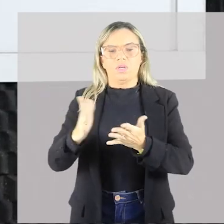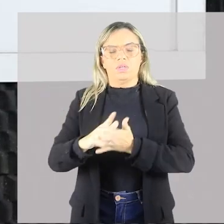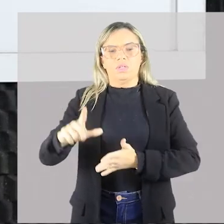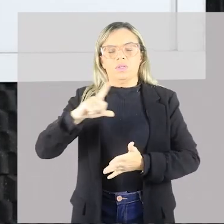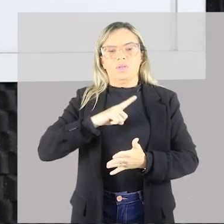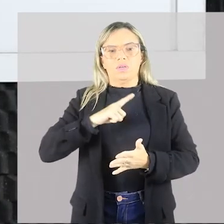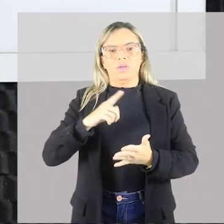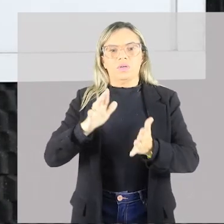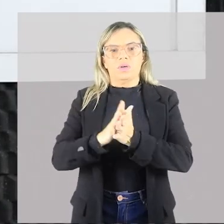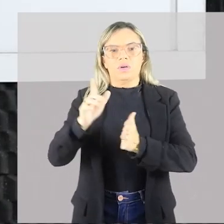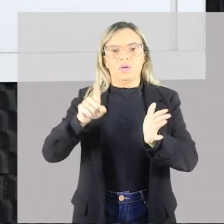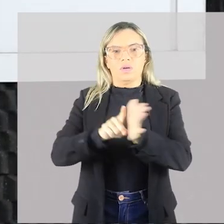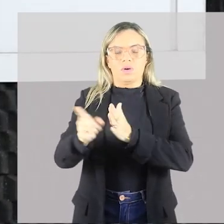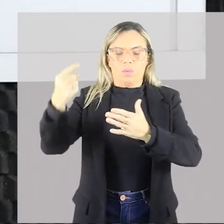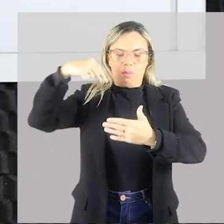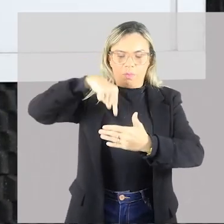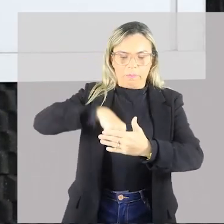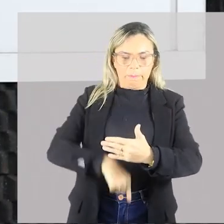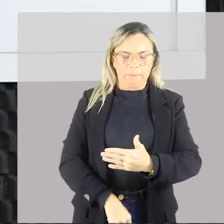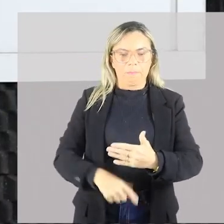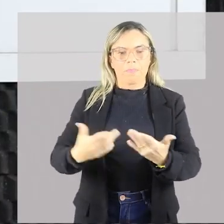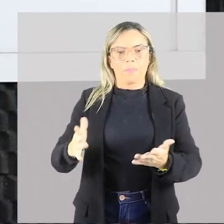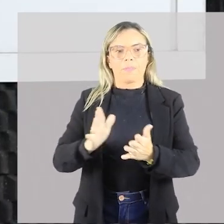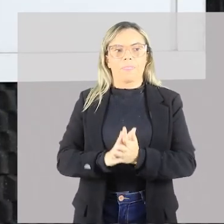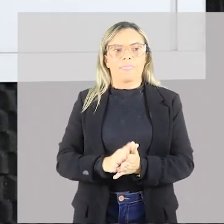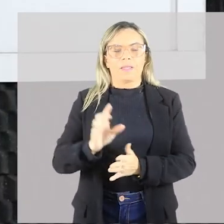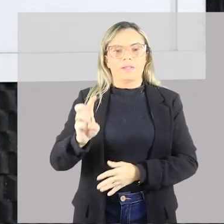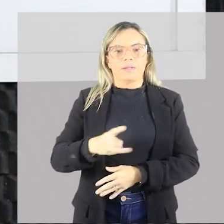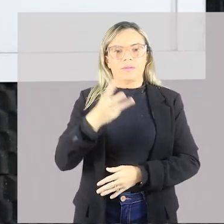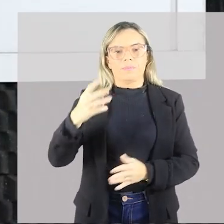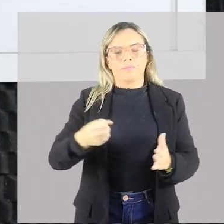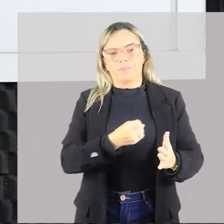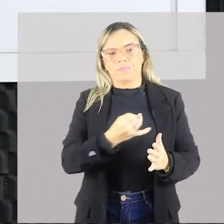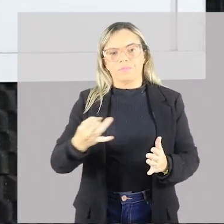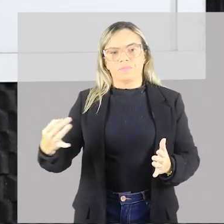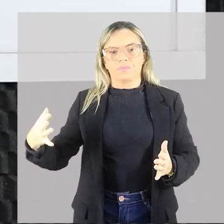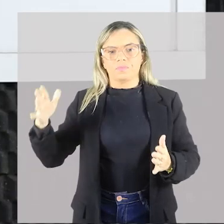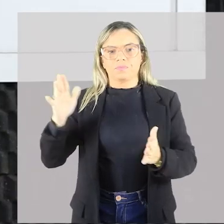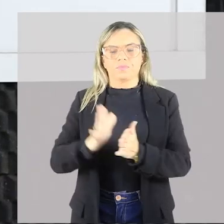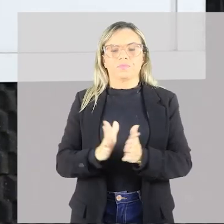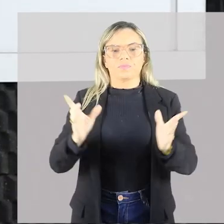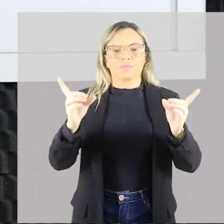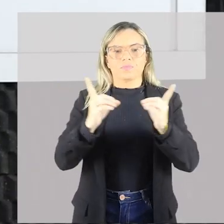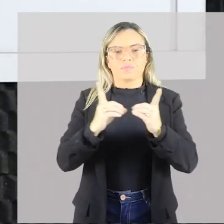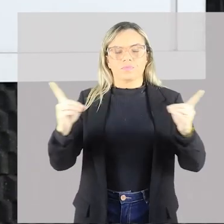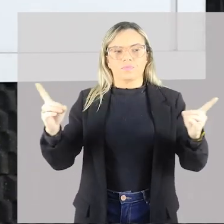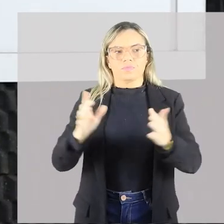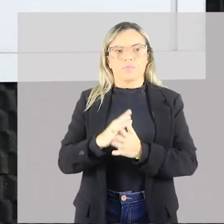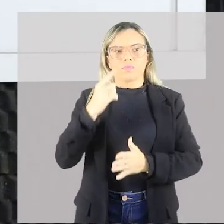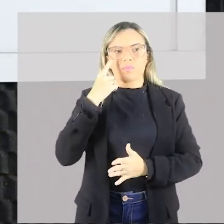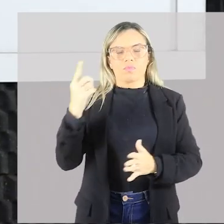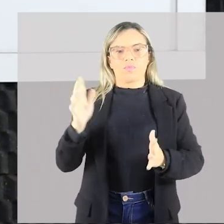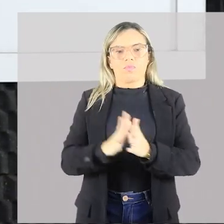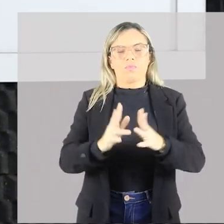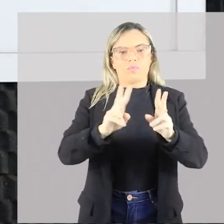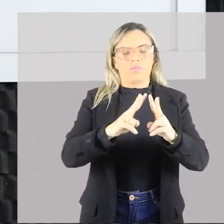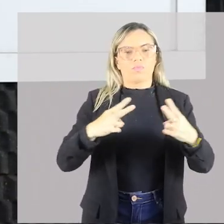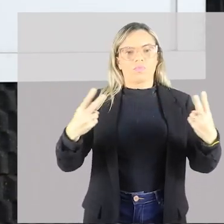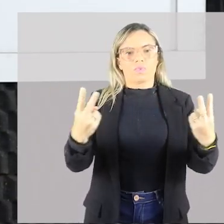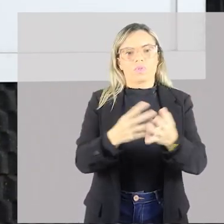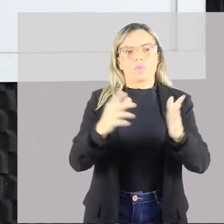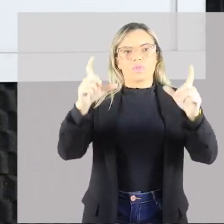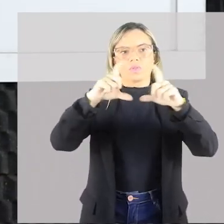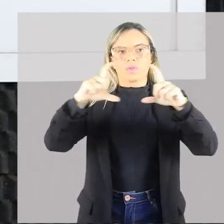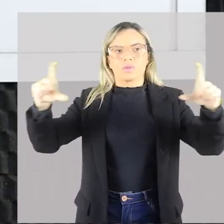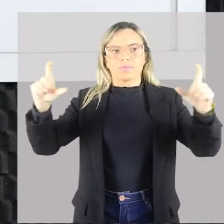as 3 dimensões diferentes que podem haver no paralelepípedo. Multiplica as 3, você tem o volume dessa figura. E